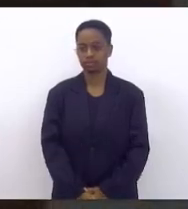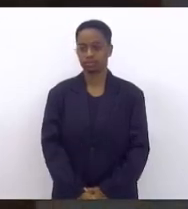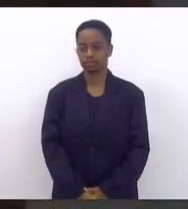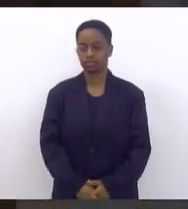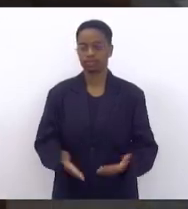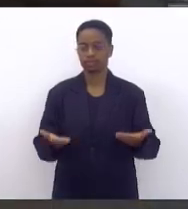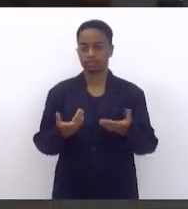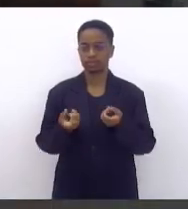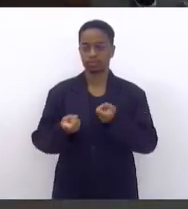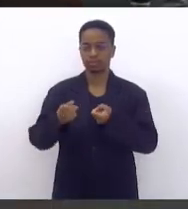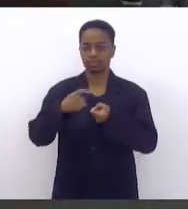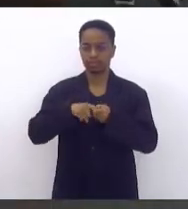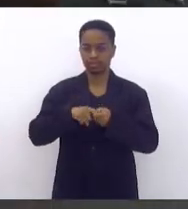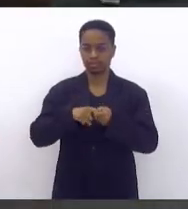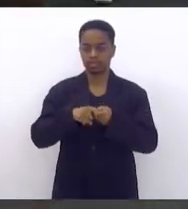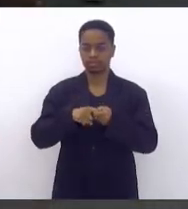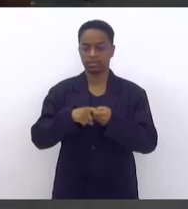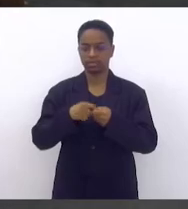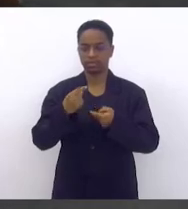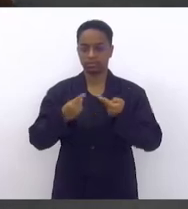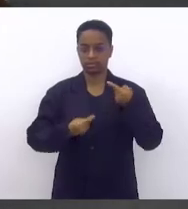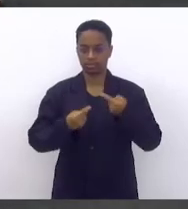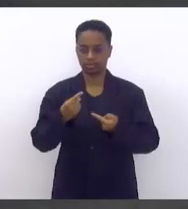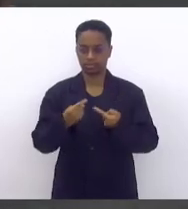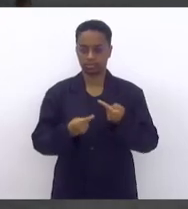Voltando aos trabalhos,